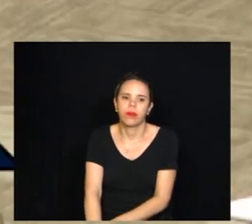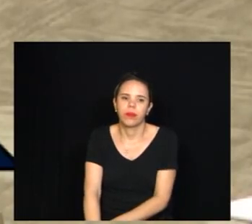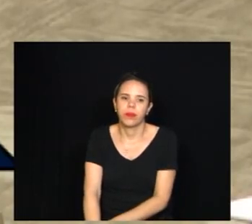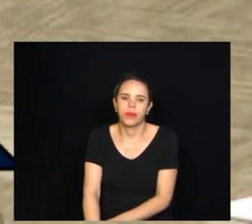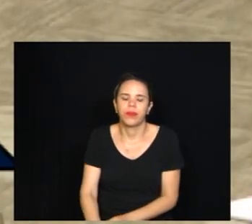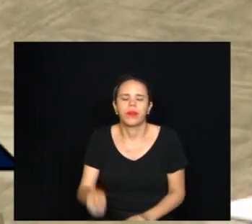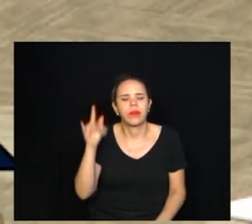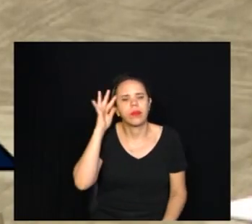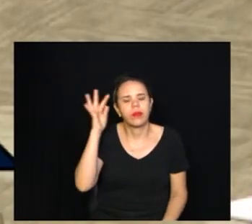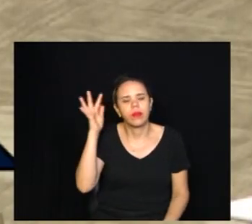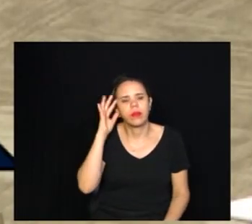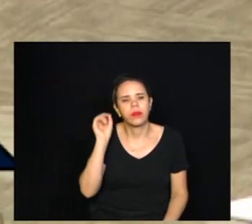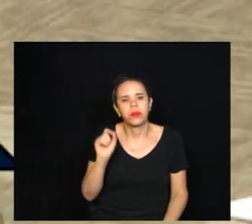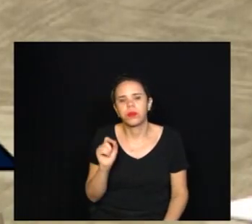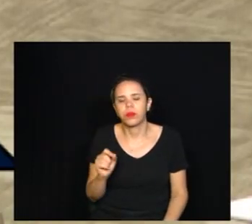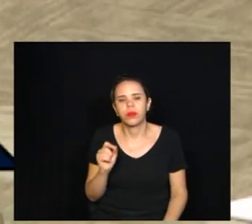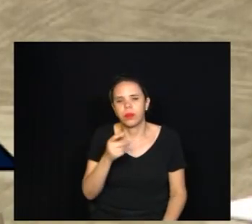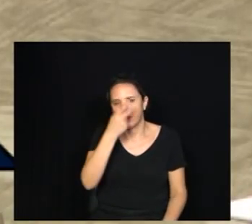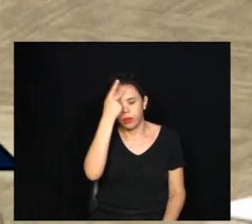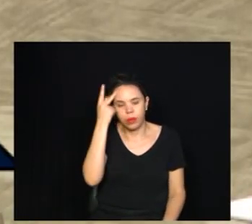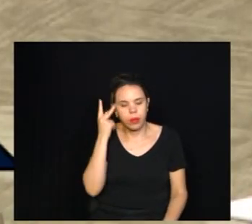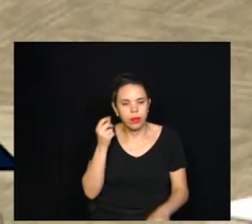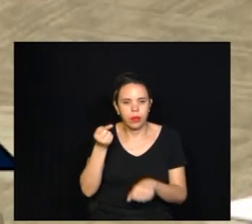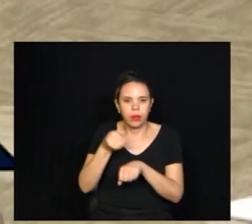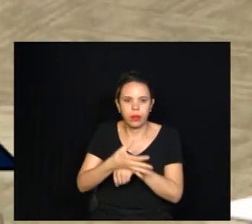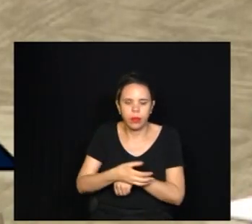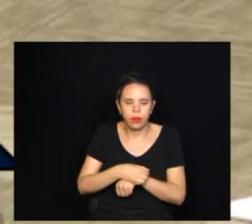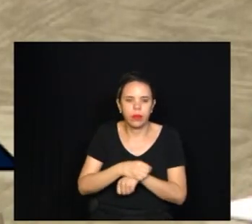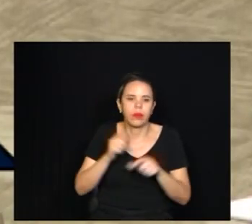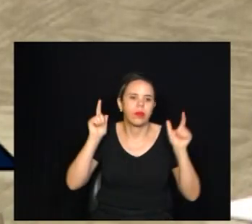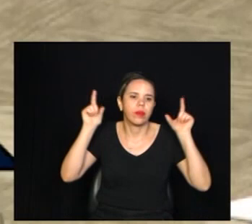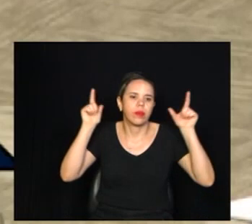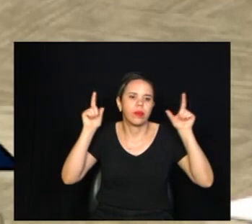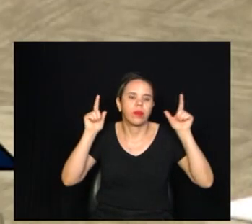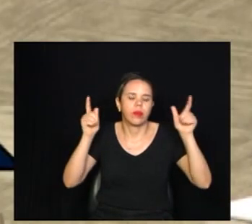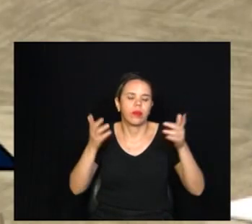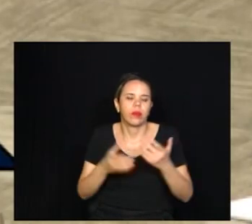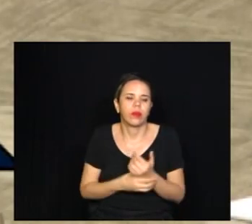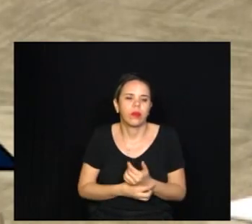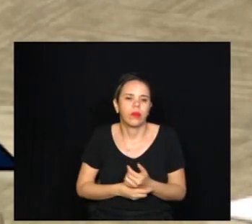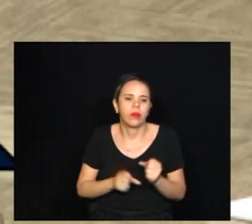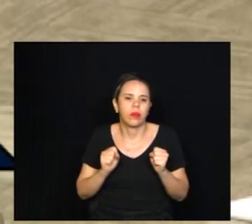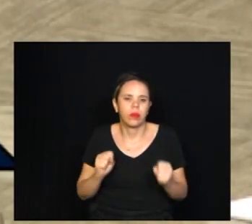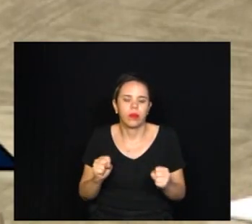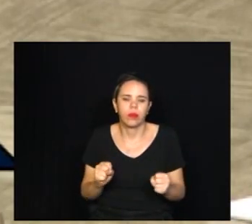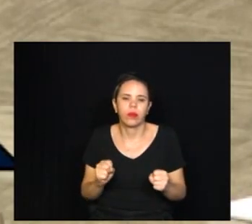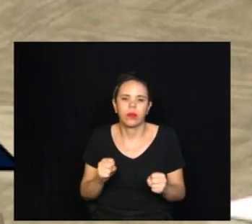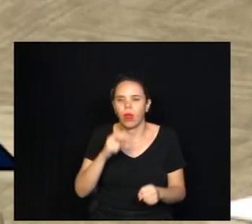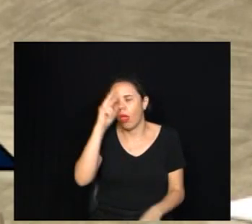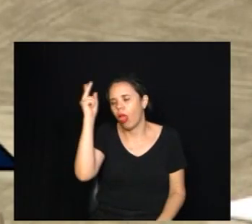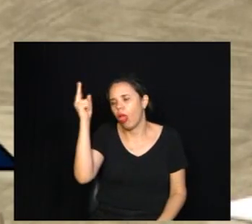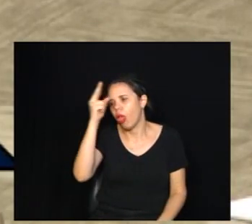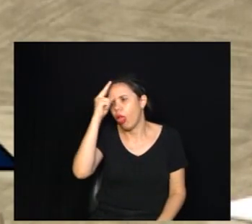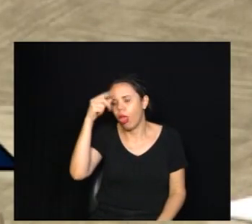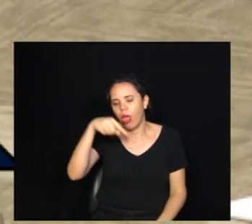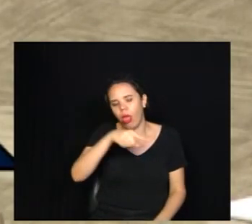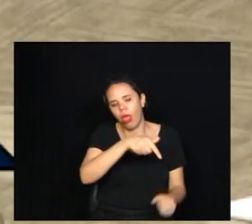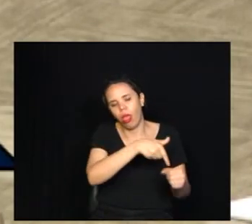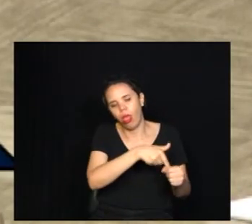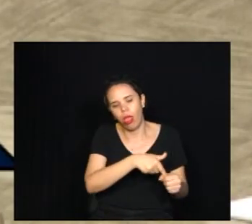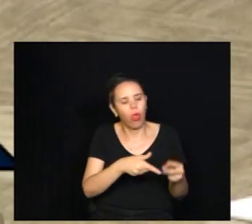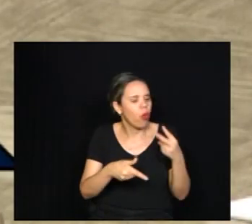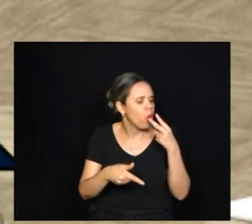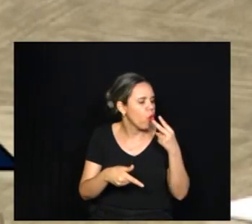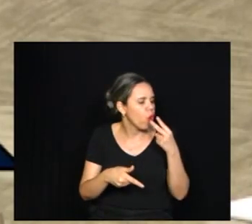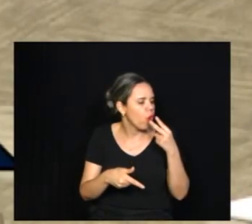Você imagina uma pessoa de madrugada numa balada, ele sai de uma balada, pode estar alcoolizado, ele vai na bomba com um